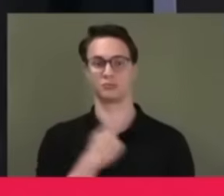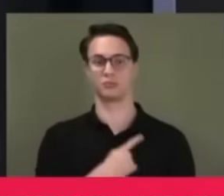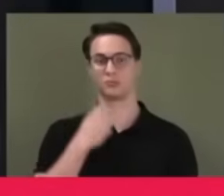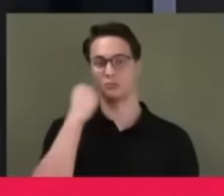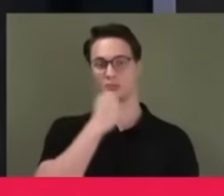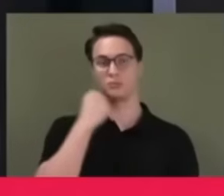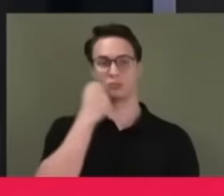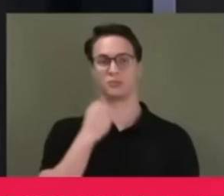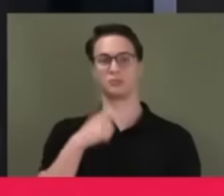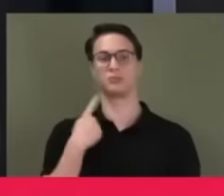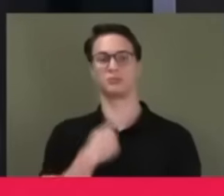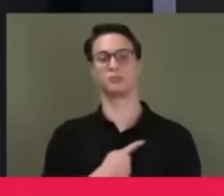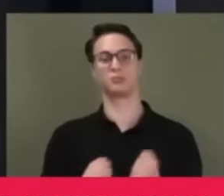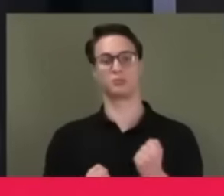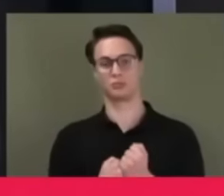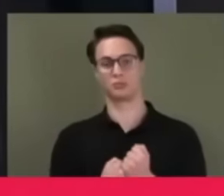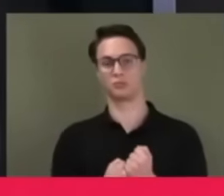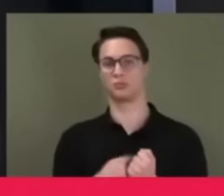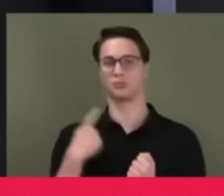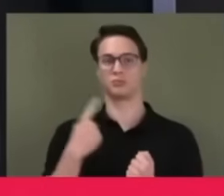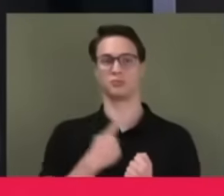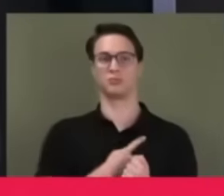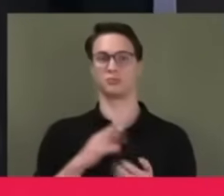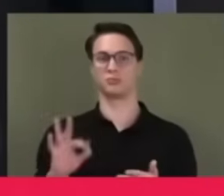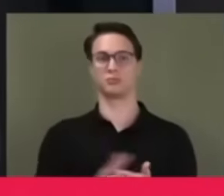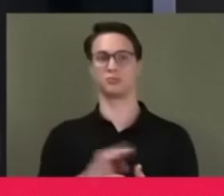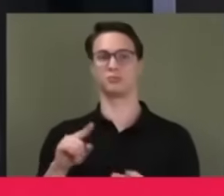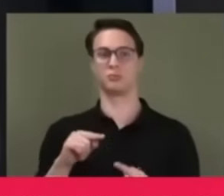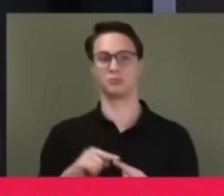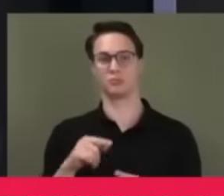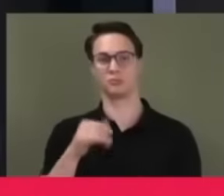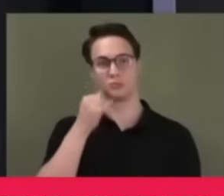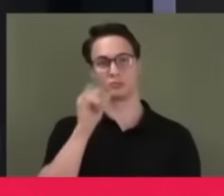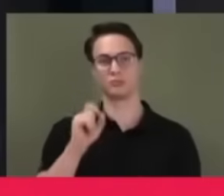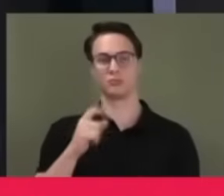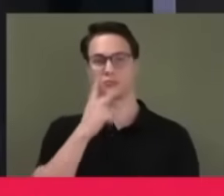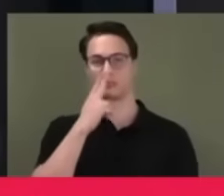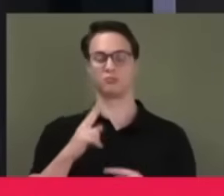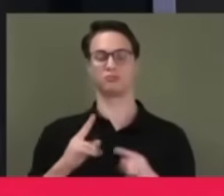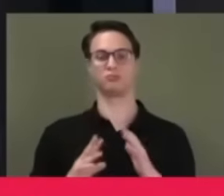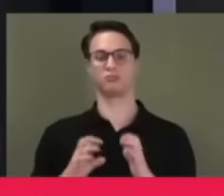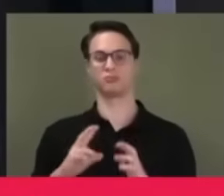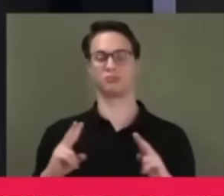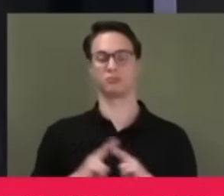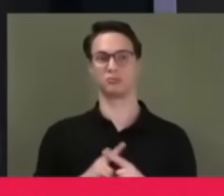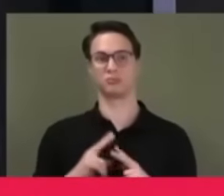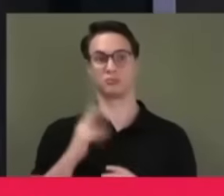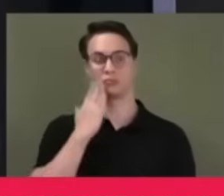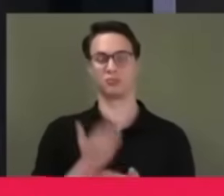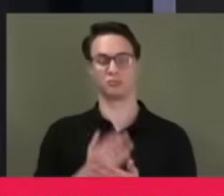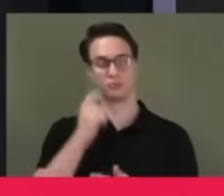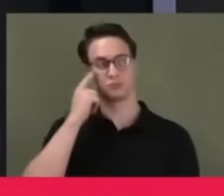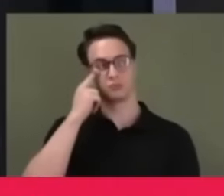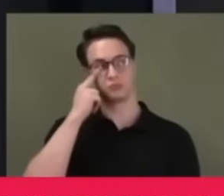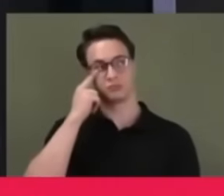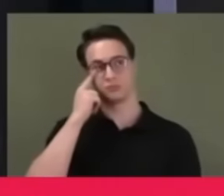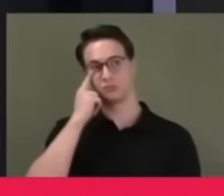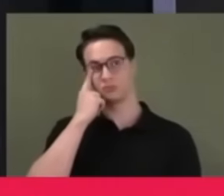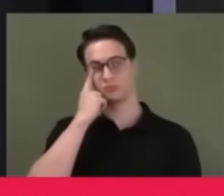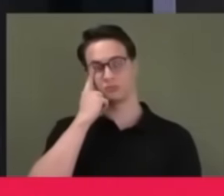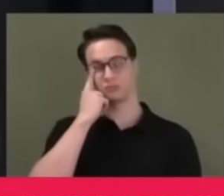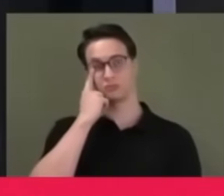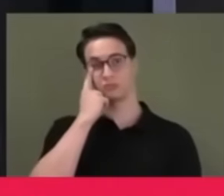senadores, vamos apoiá-lo, não vamos assiná-lo para que não fiquemos conflitados, acreditando e acreditamos